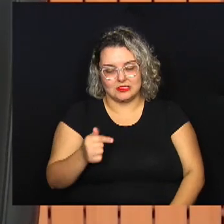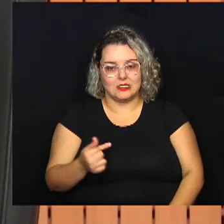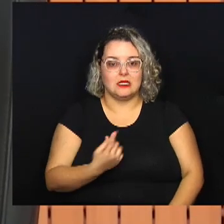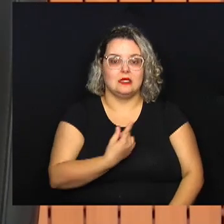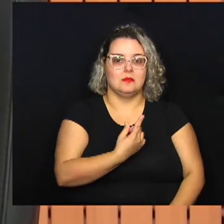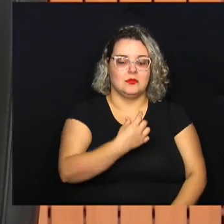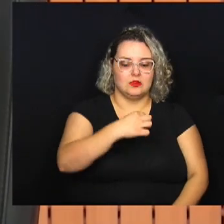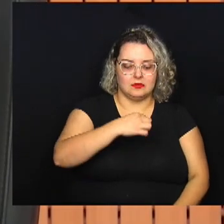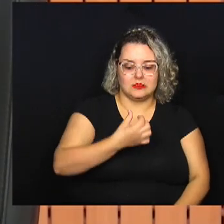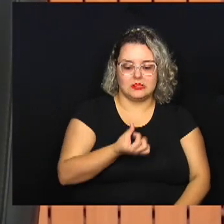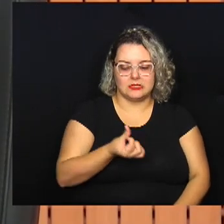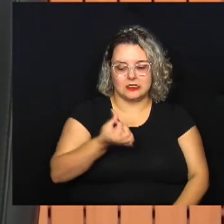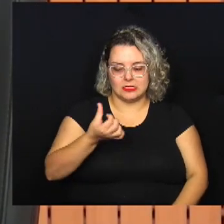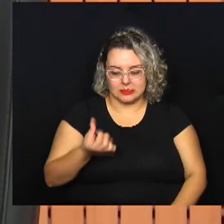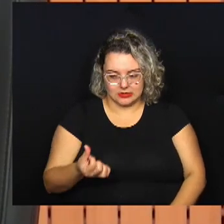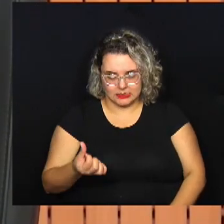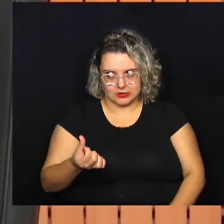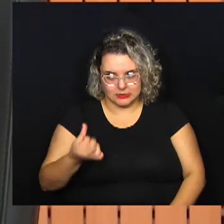e na